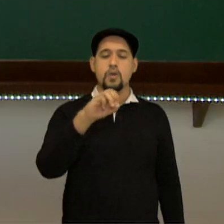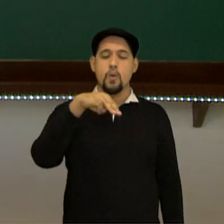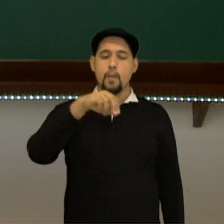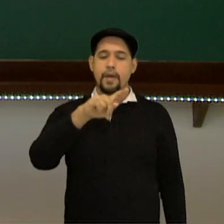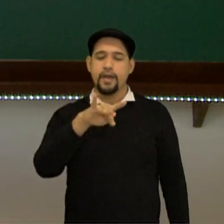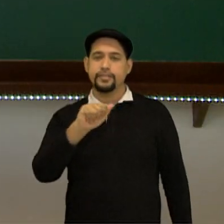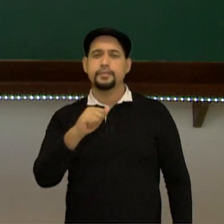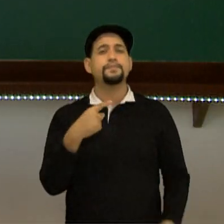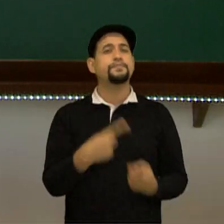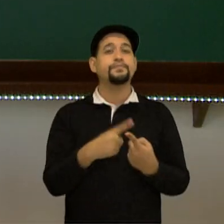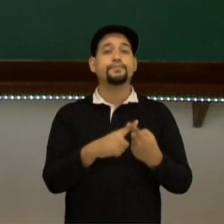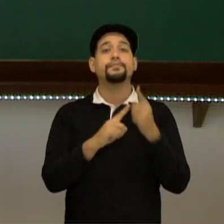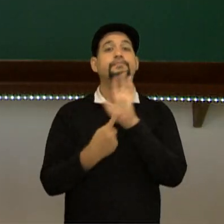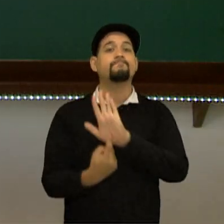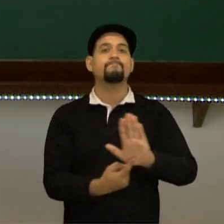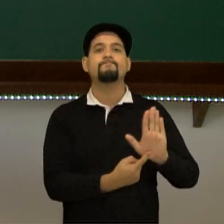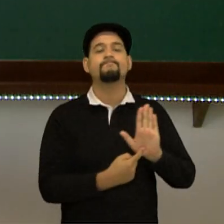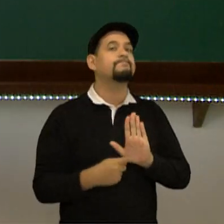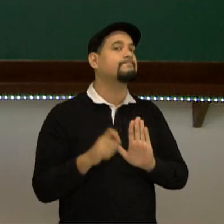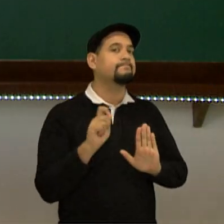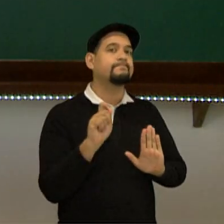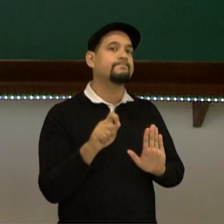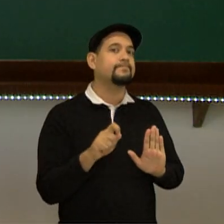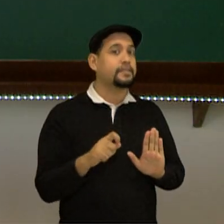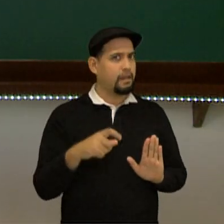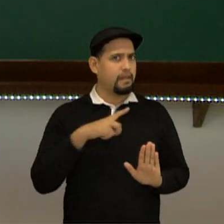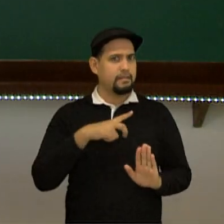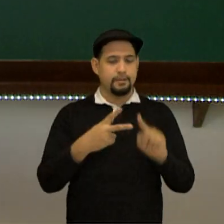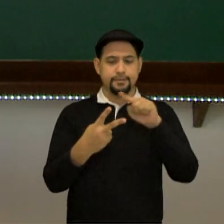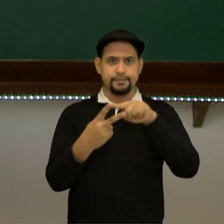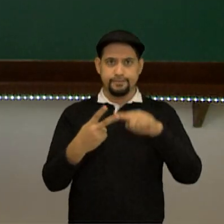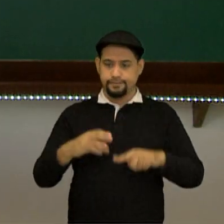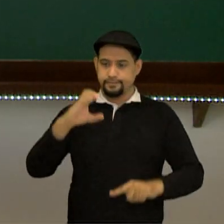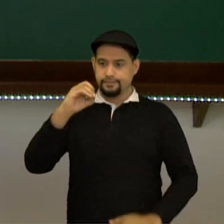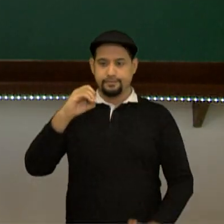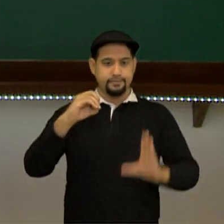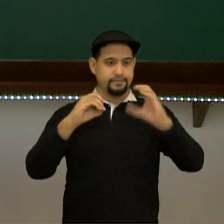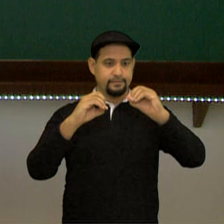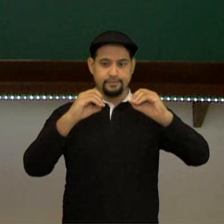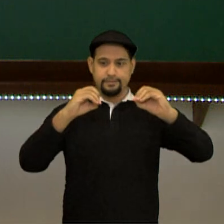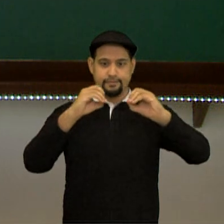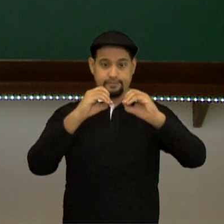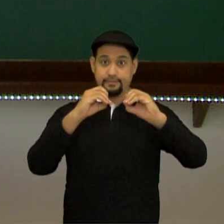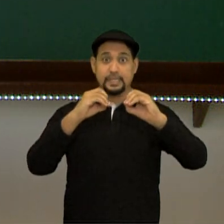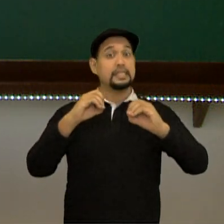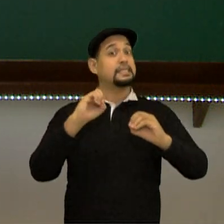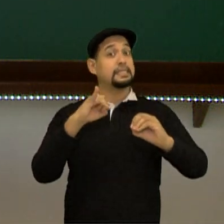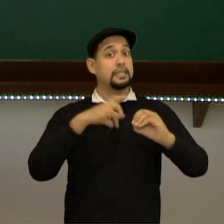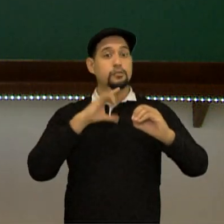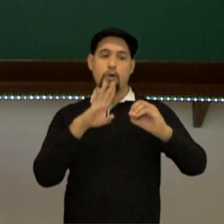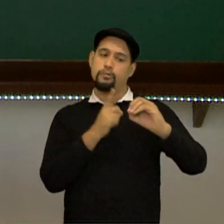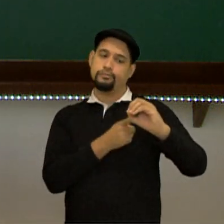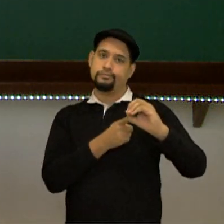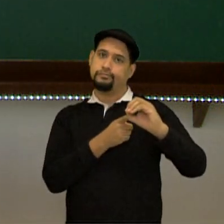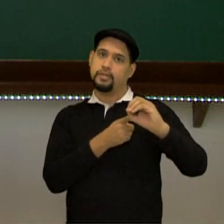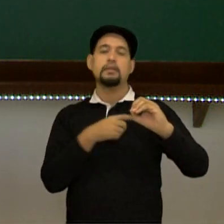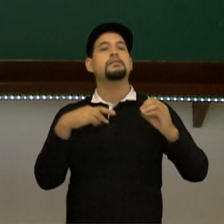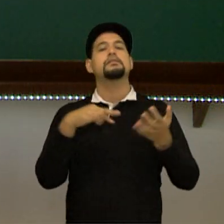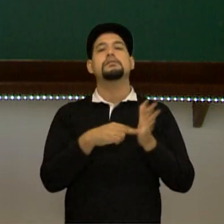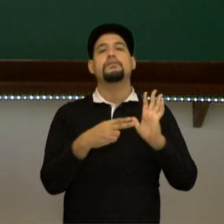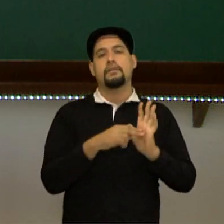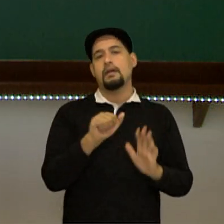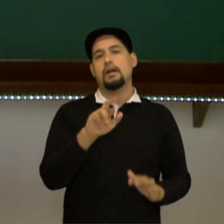ela apresenta apresenta 2 anéis aromáticos, né? Se ela apresentar apenas um, ela já é classificada